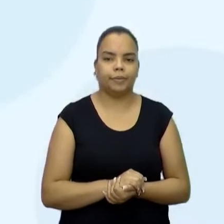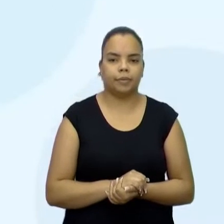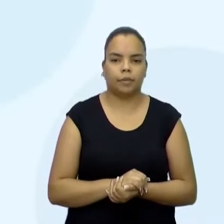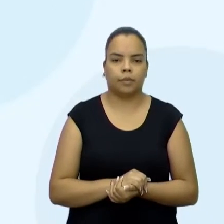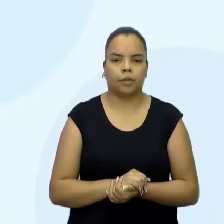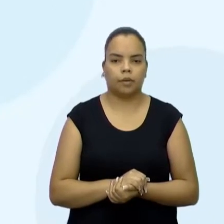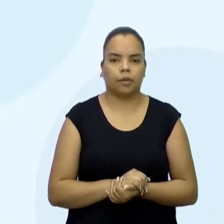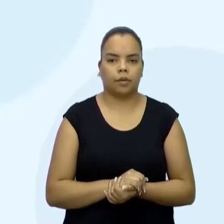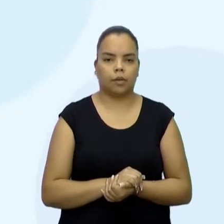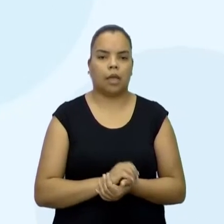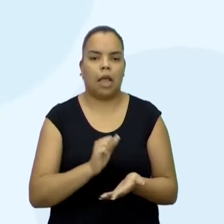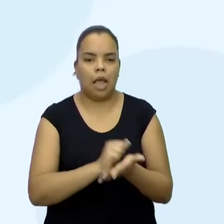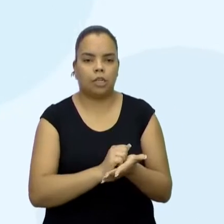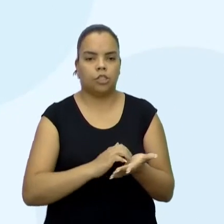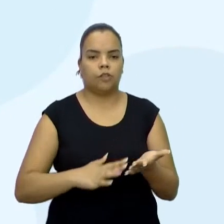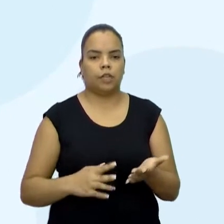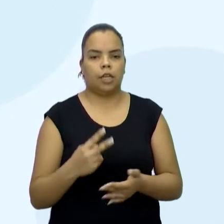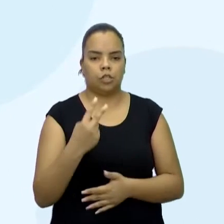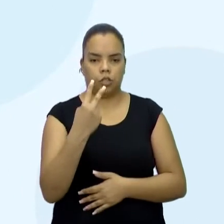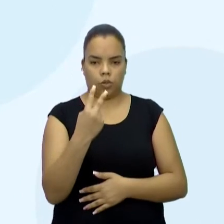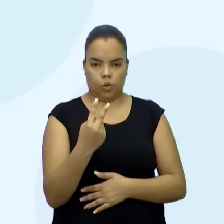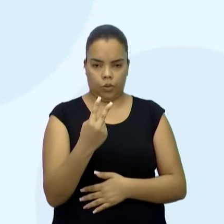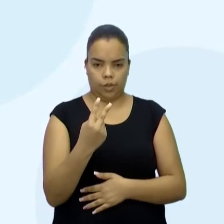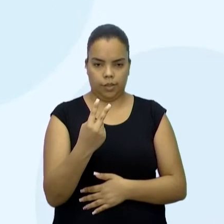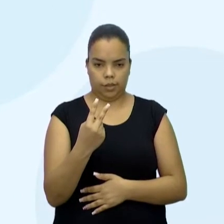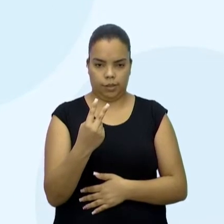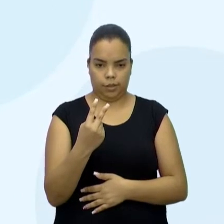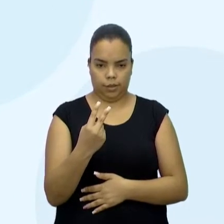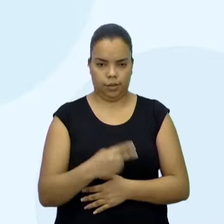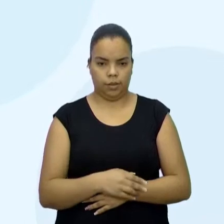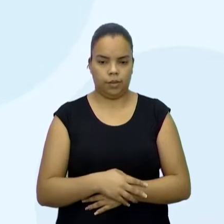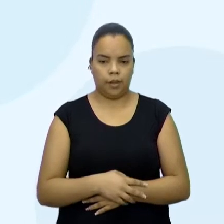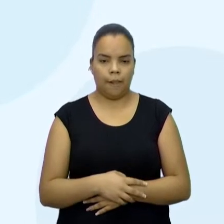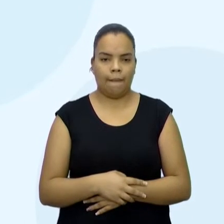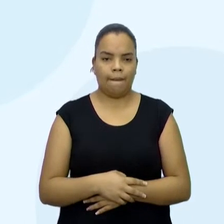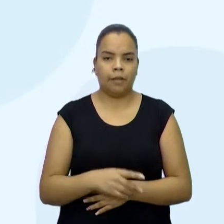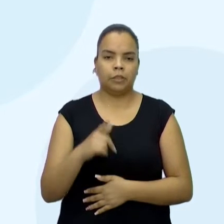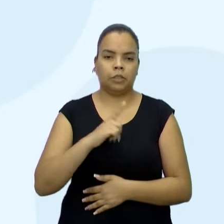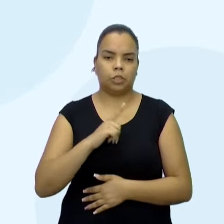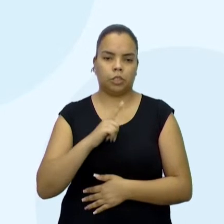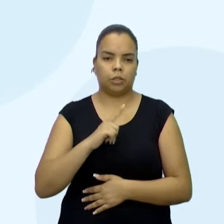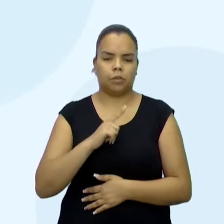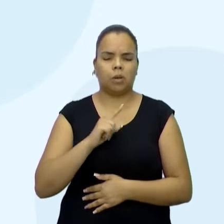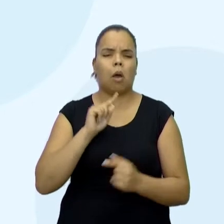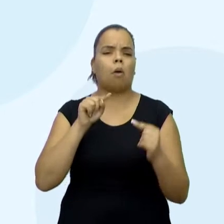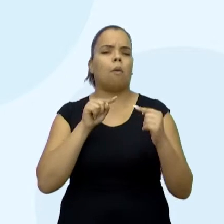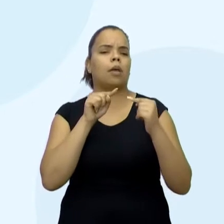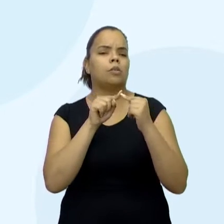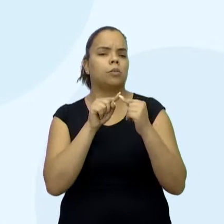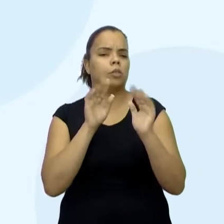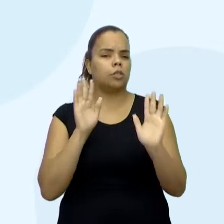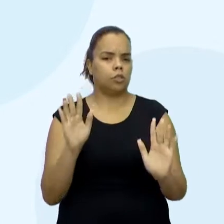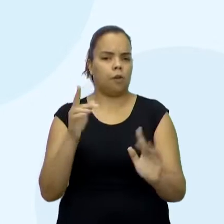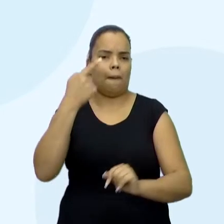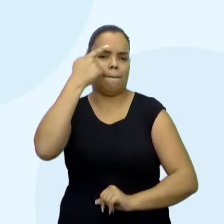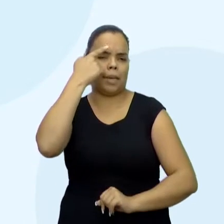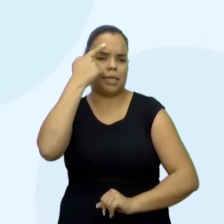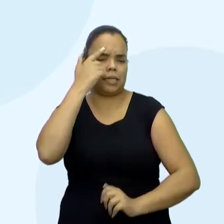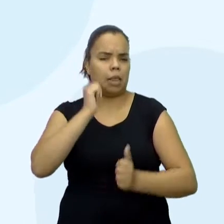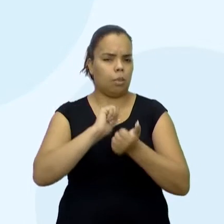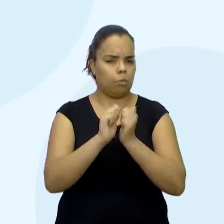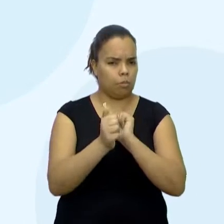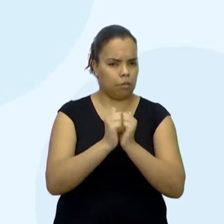Desenvolvimento de atividade integrada número 2. Tínhamos quais objetivos? Pensar